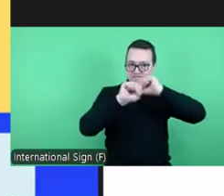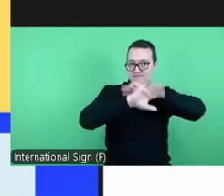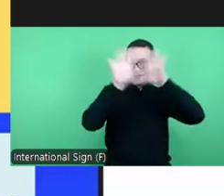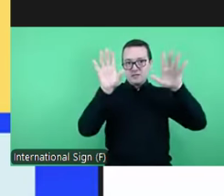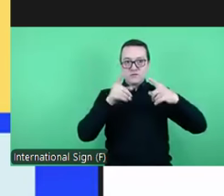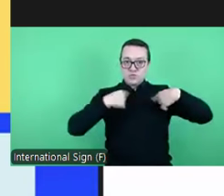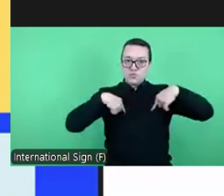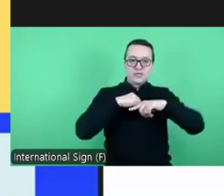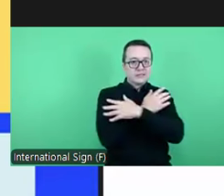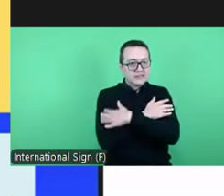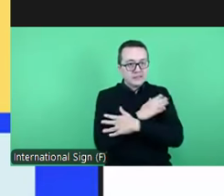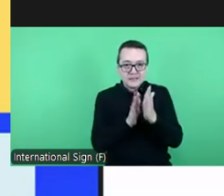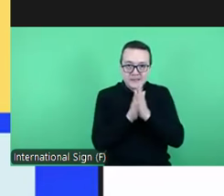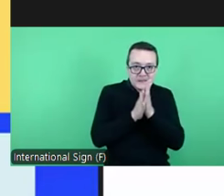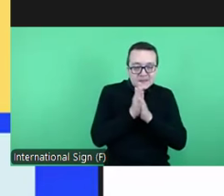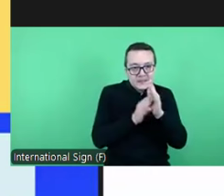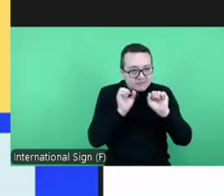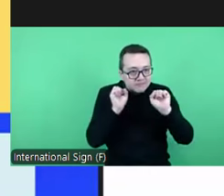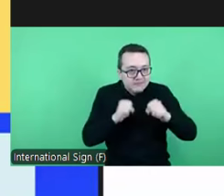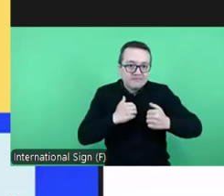Com essa really happy for questão. that.